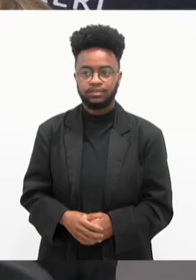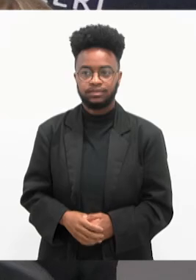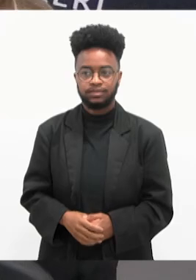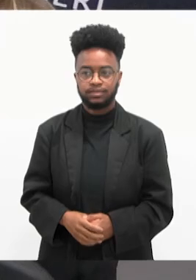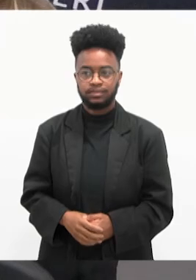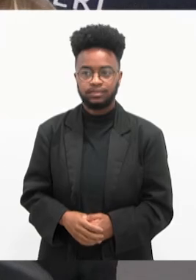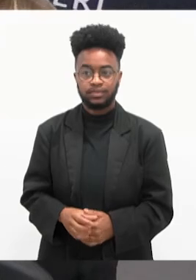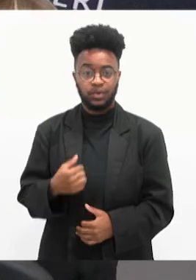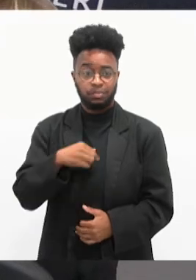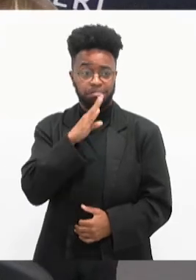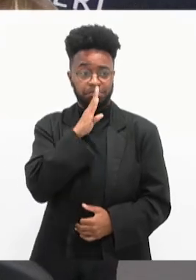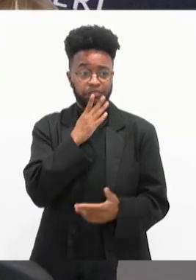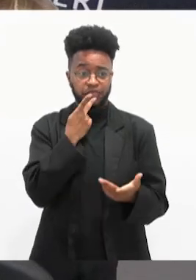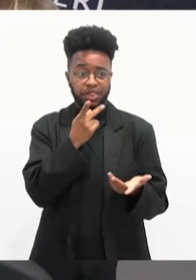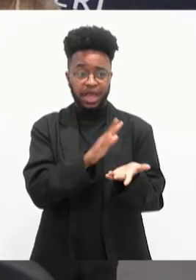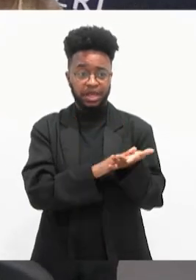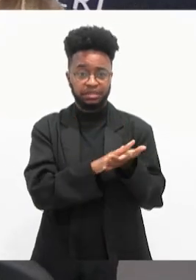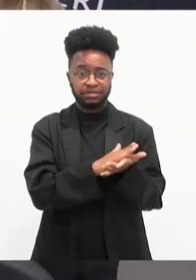Eu quieto, eu estou errado.